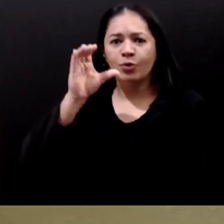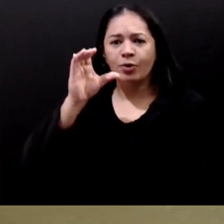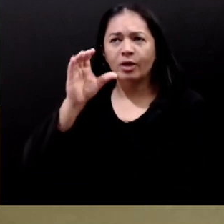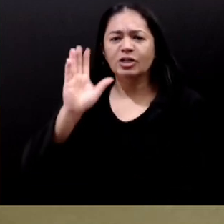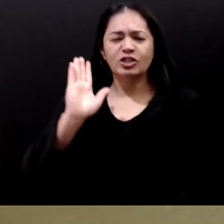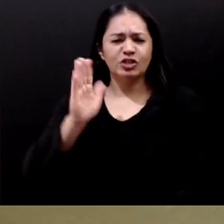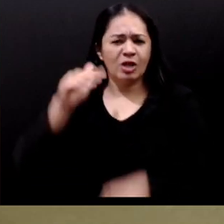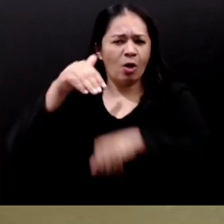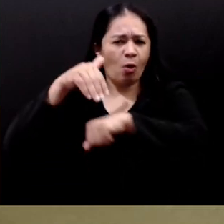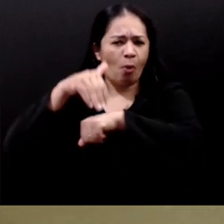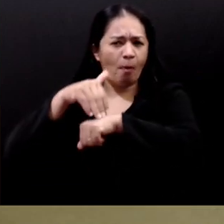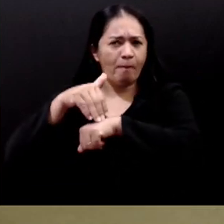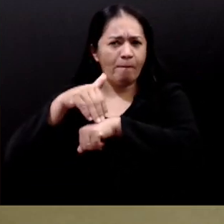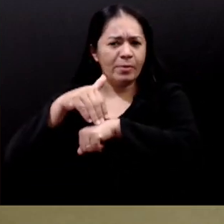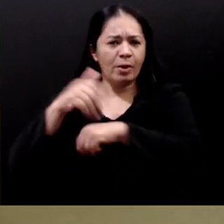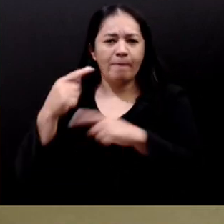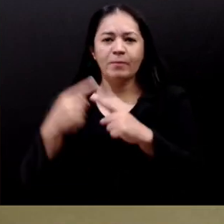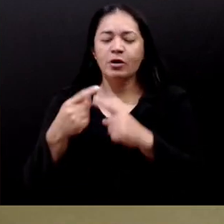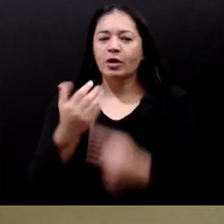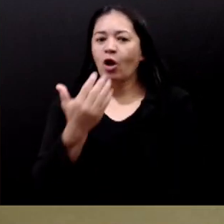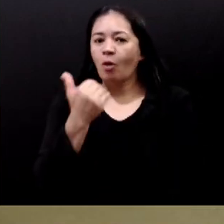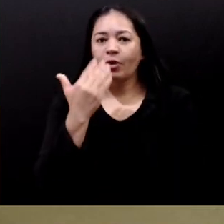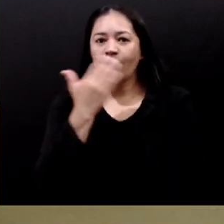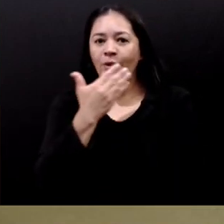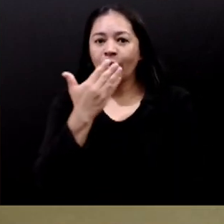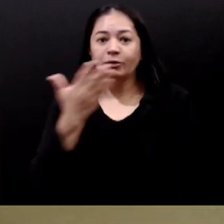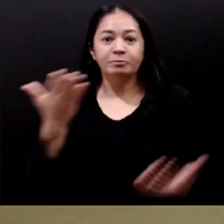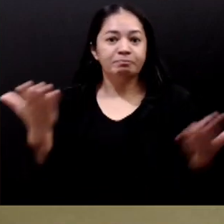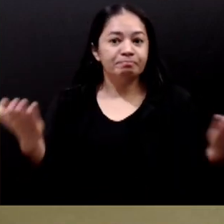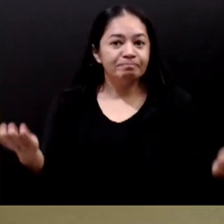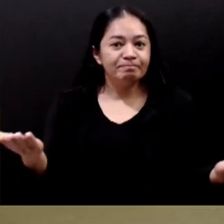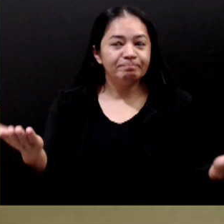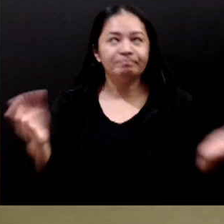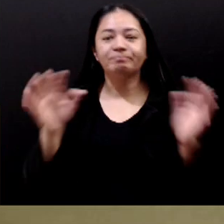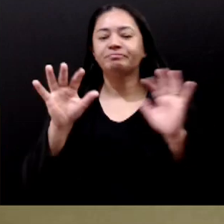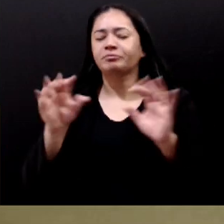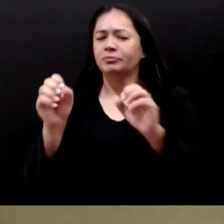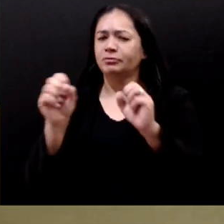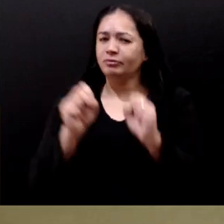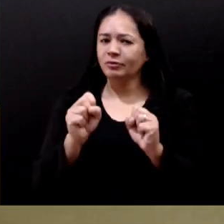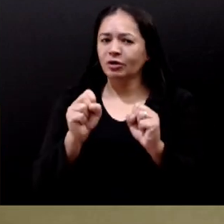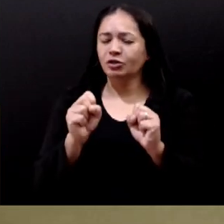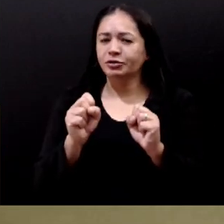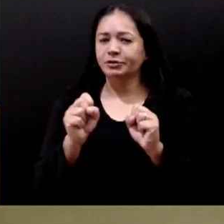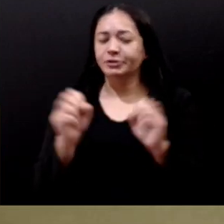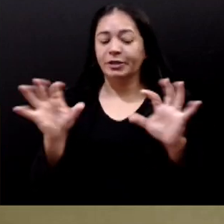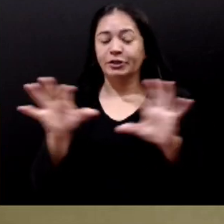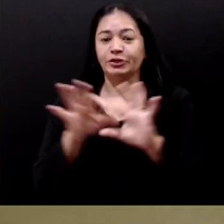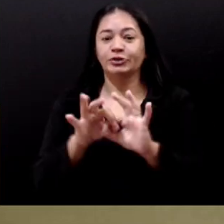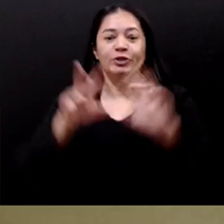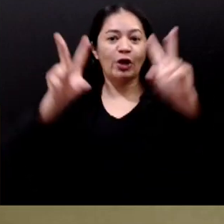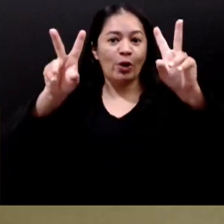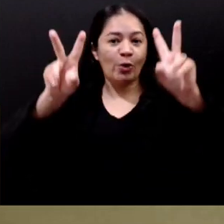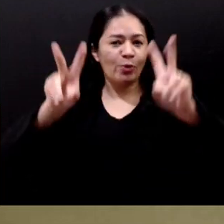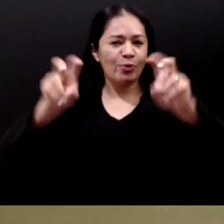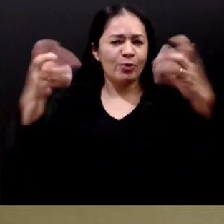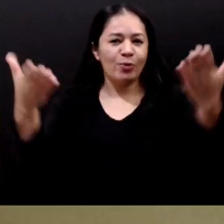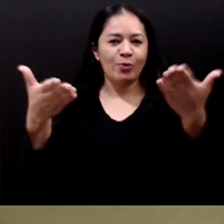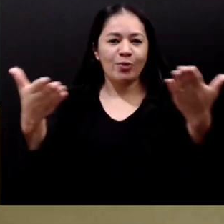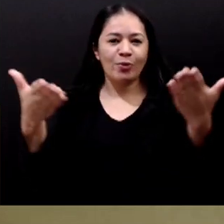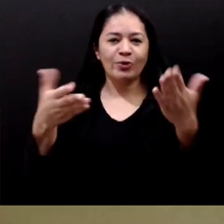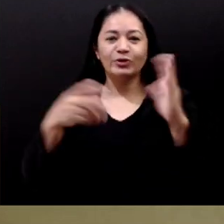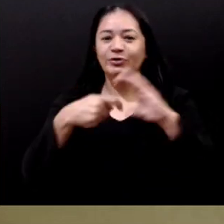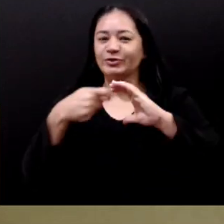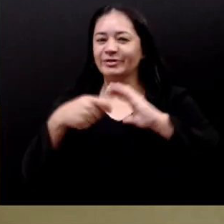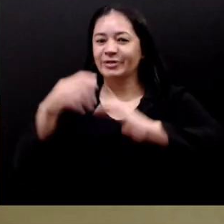um doce, por exemplo? Pois é. Isso pode ter a ver com o tema do nosso programa de hoje. Aqui no Estúdio Câmara nós vamos falar